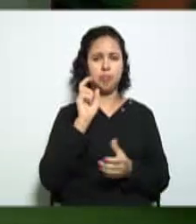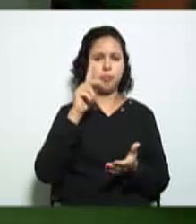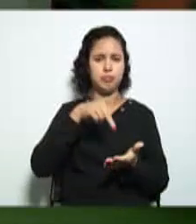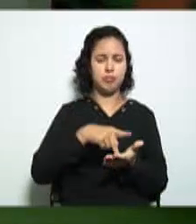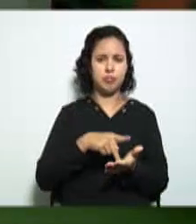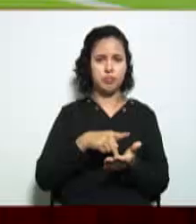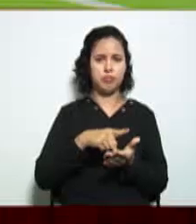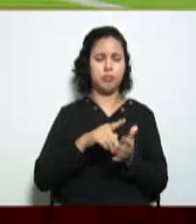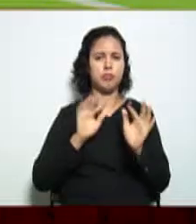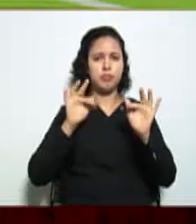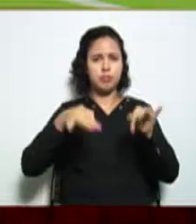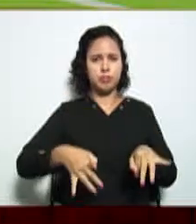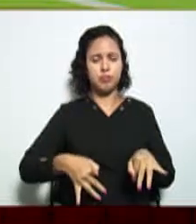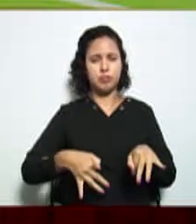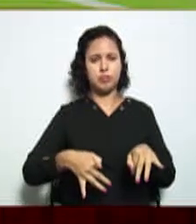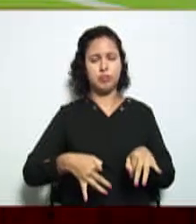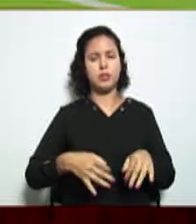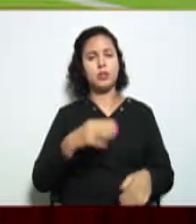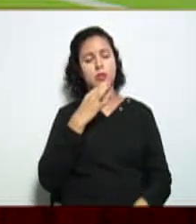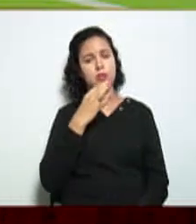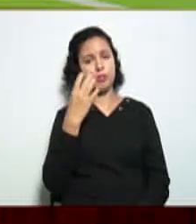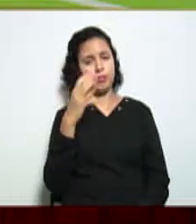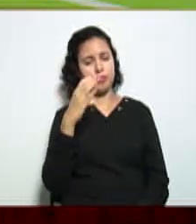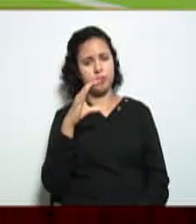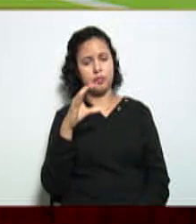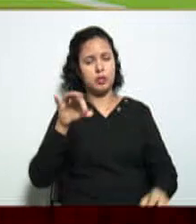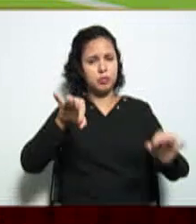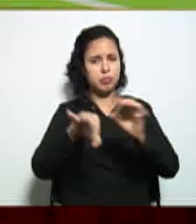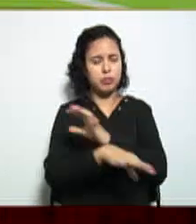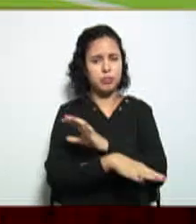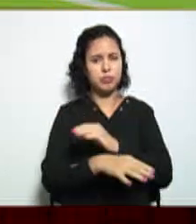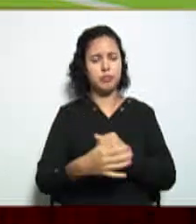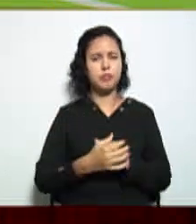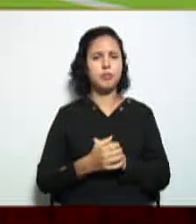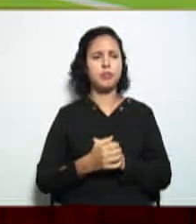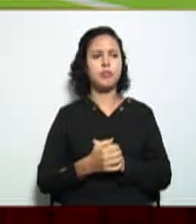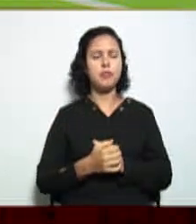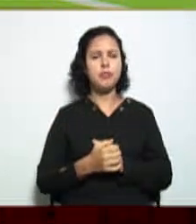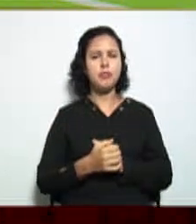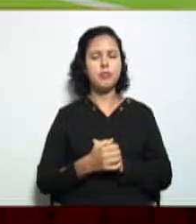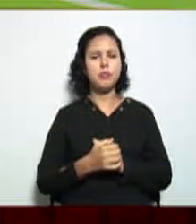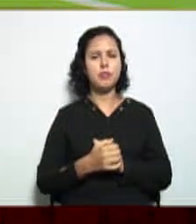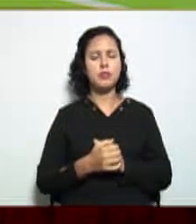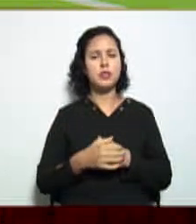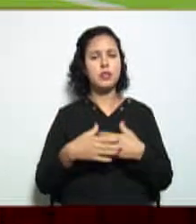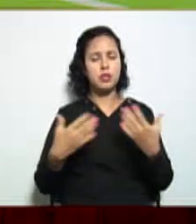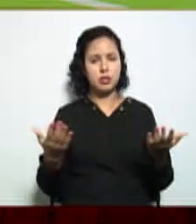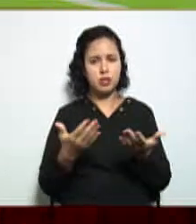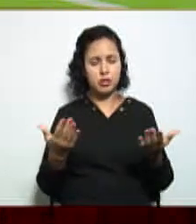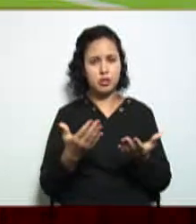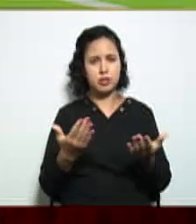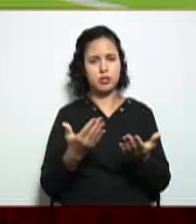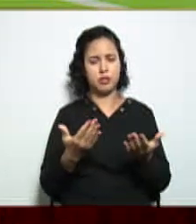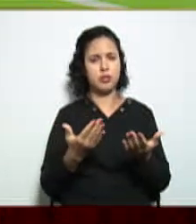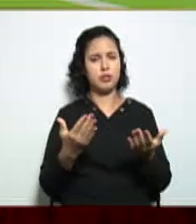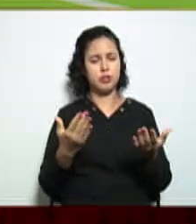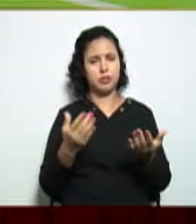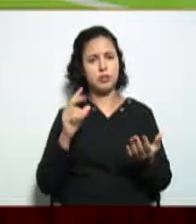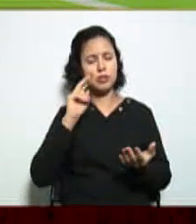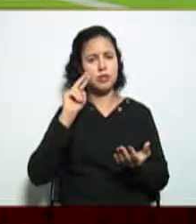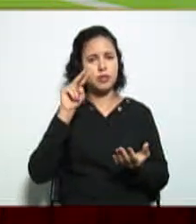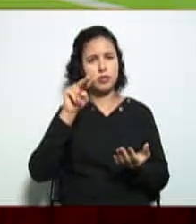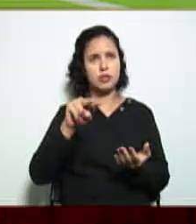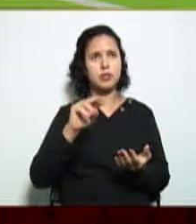que a gente... no conhecimento científico não existe verdade absoluta. E com base em tudo isso que nós vimos agora durante a aula, que você